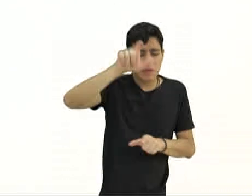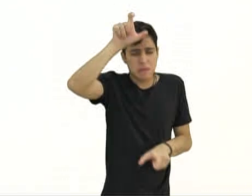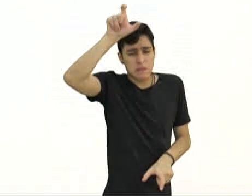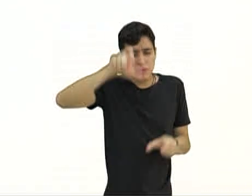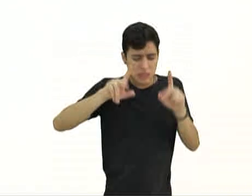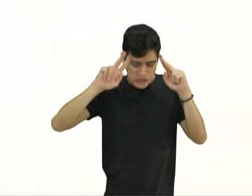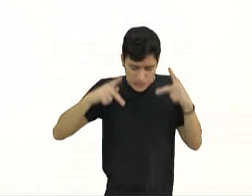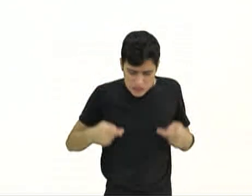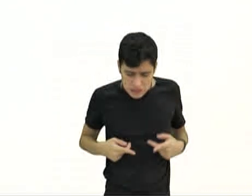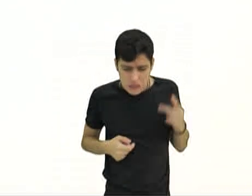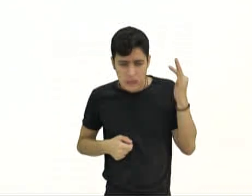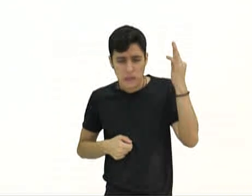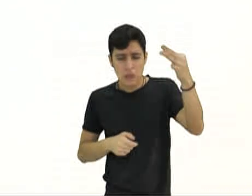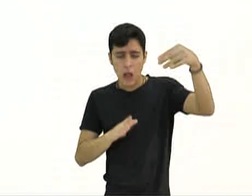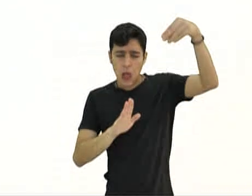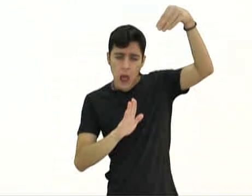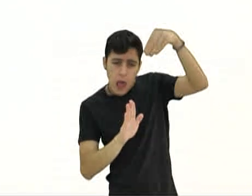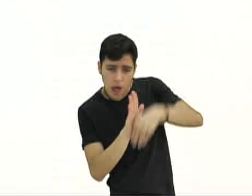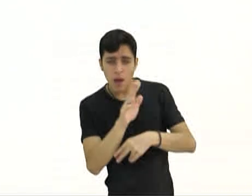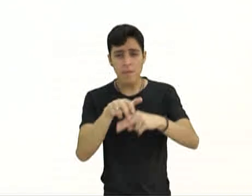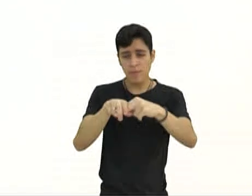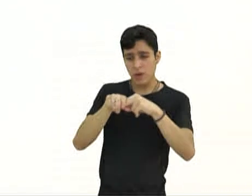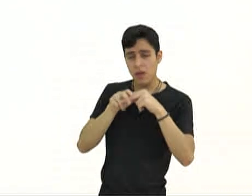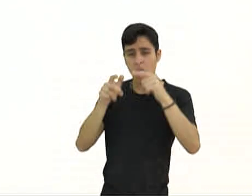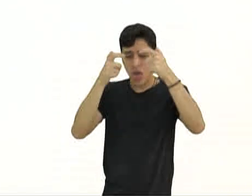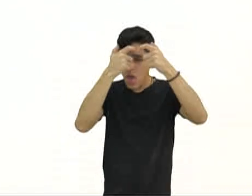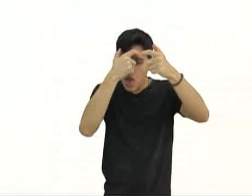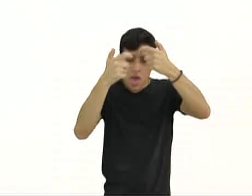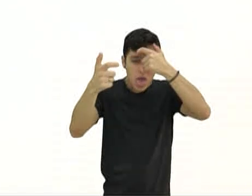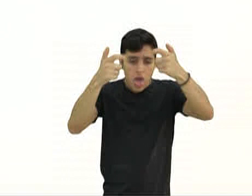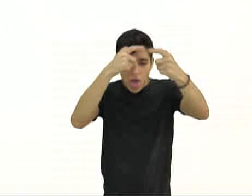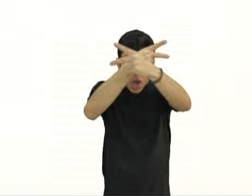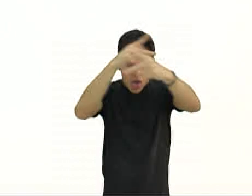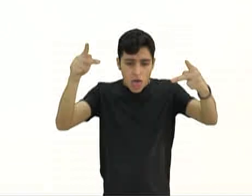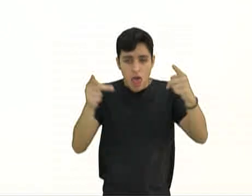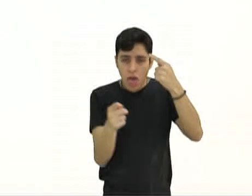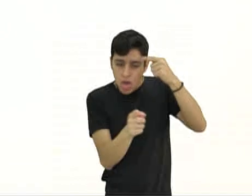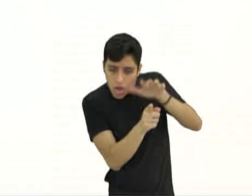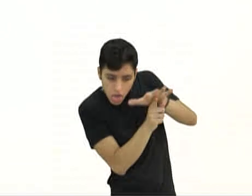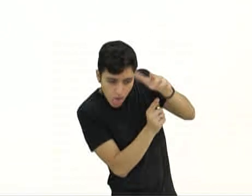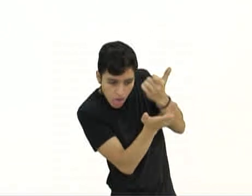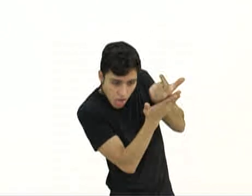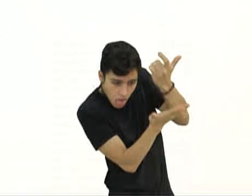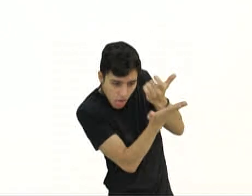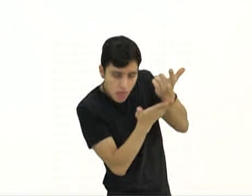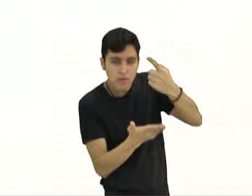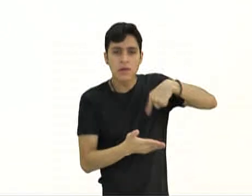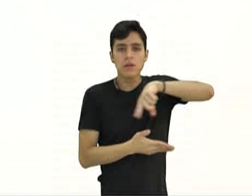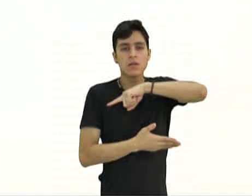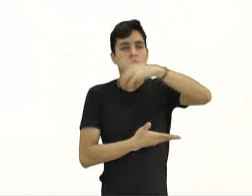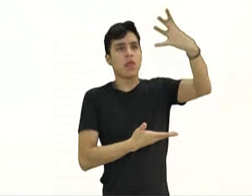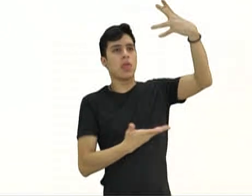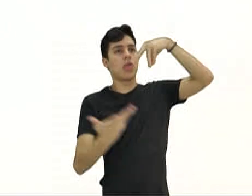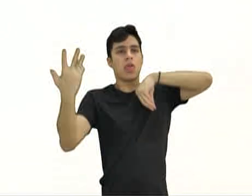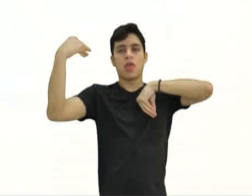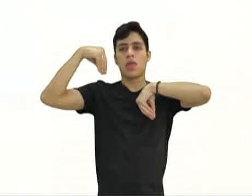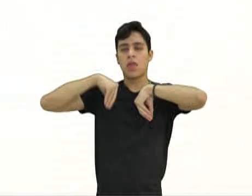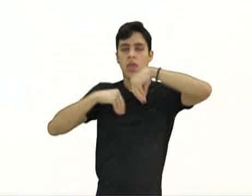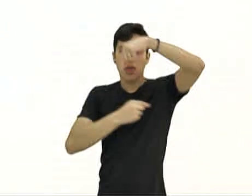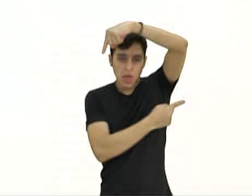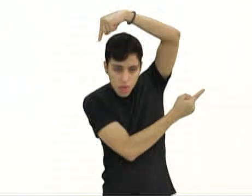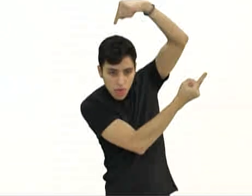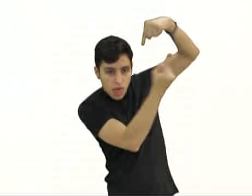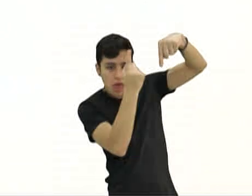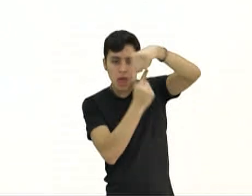possibilidade de um futuro trágico são provocados pela mentalidade consumista, na qual estamos inseridos, que é sinônimo